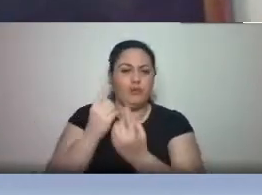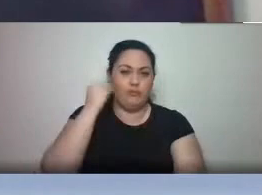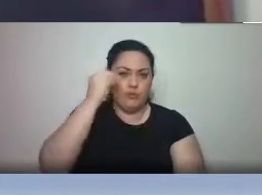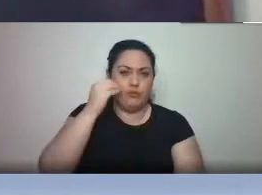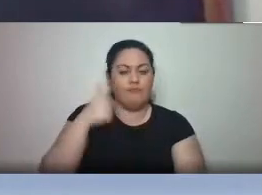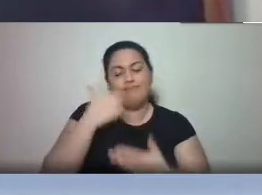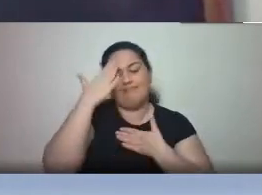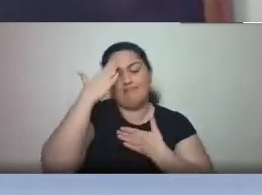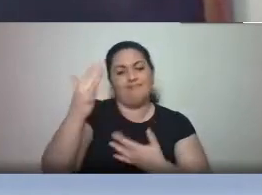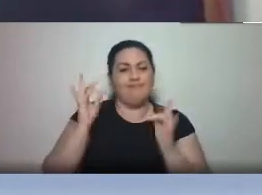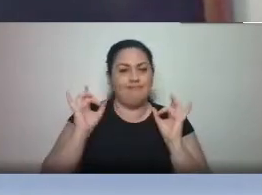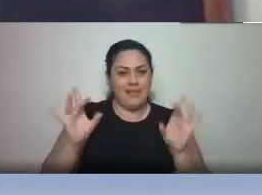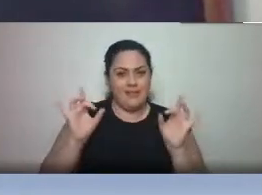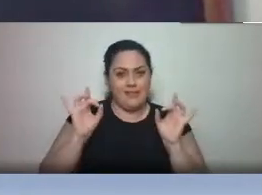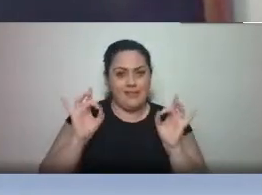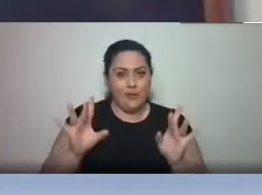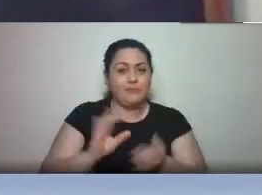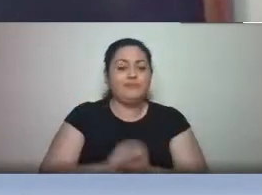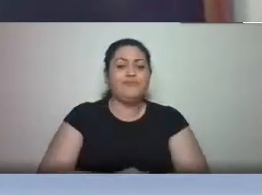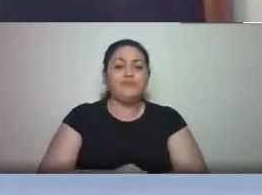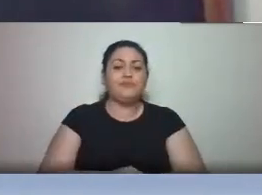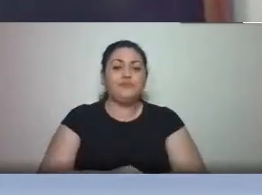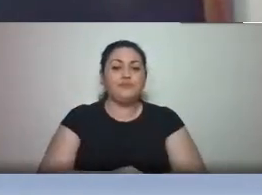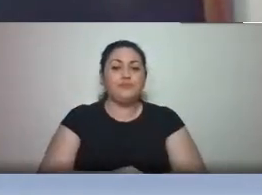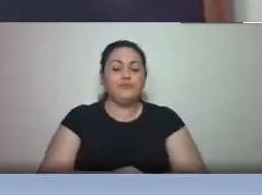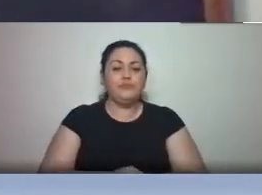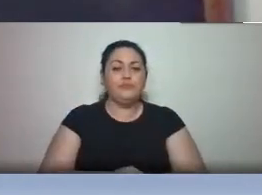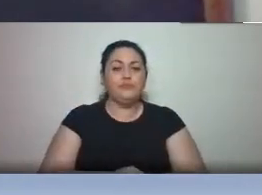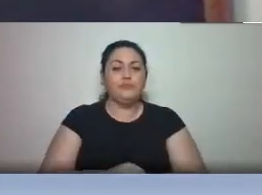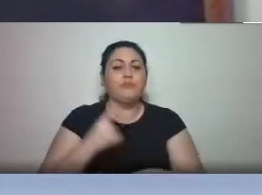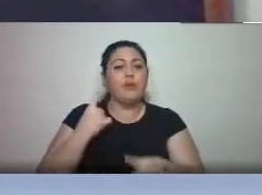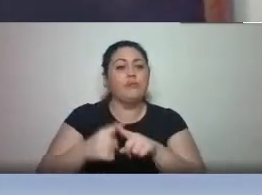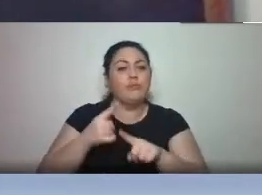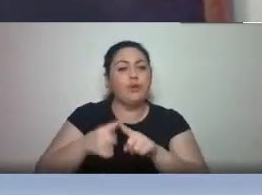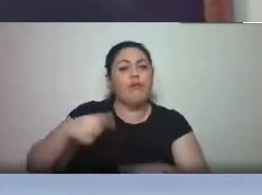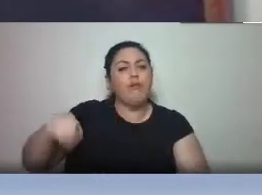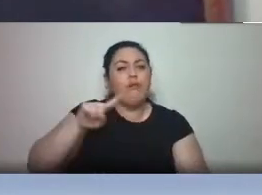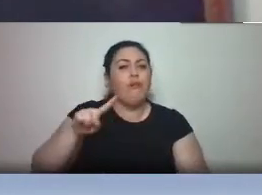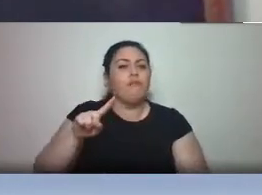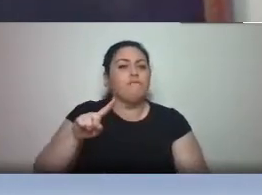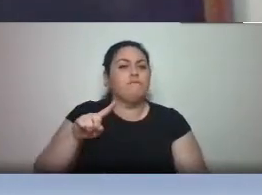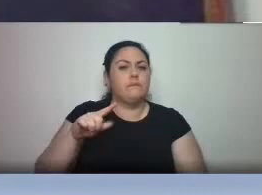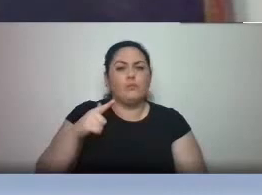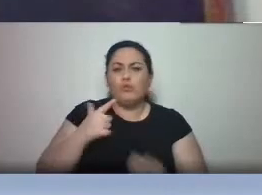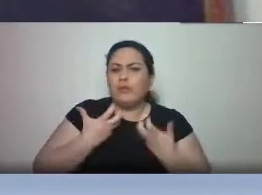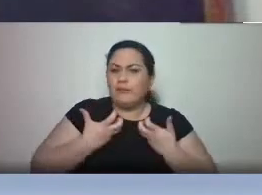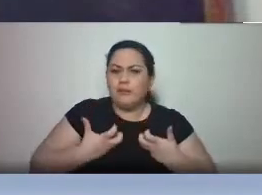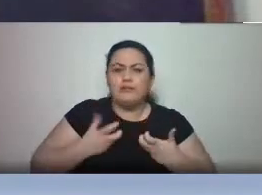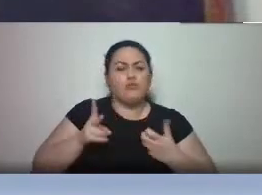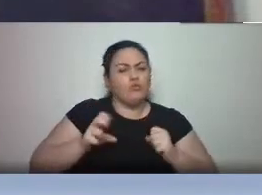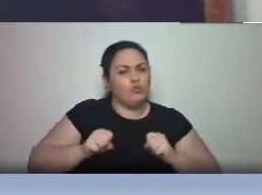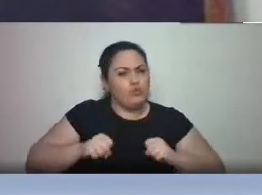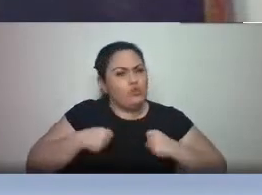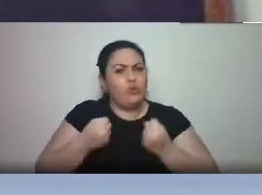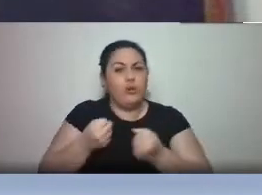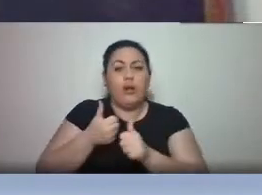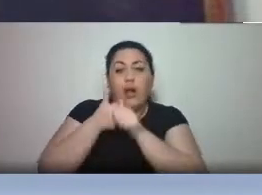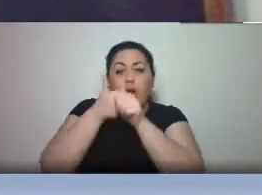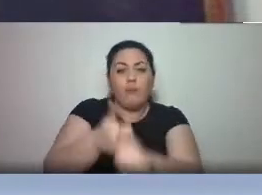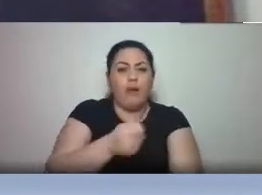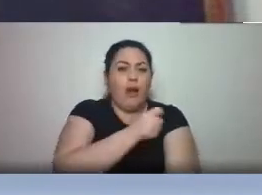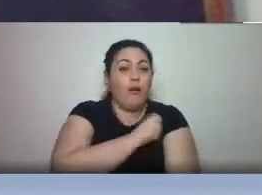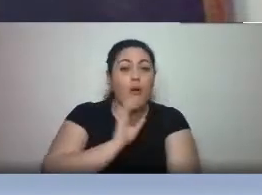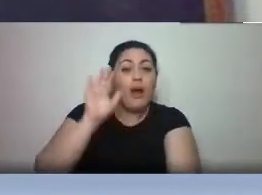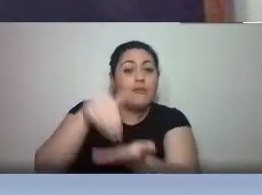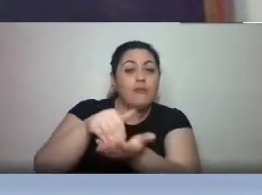agradecimento muito especial, que incansavelmente, com maestria, acompanham os alunos até o seu final de curso. Ao